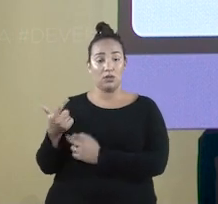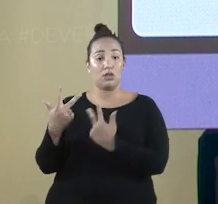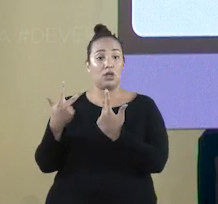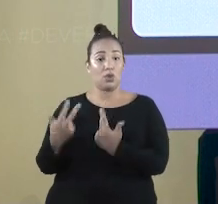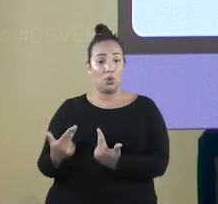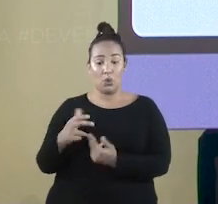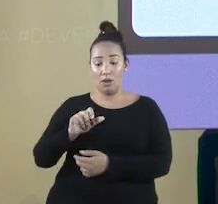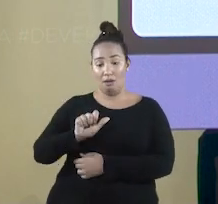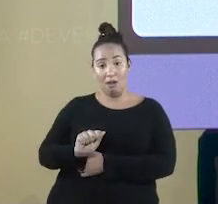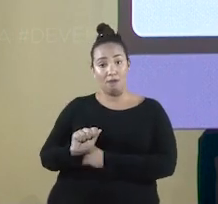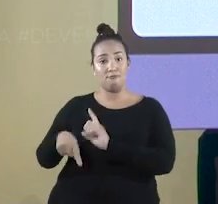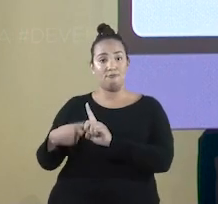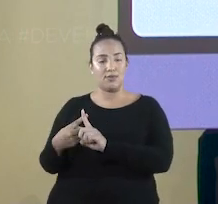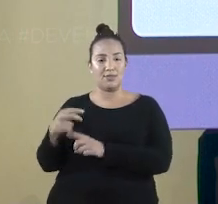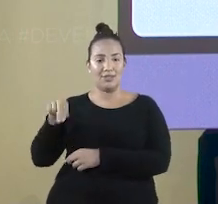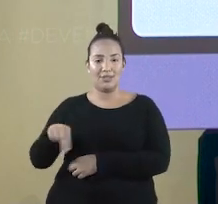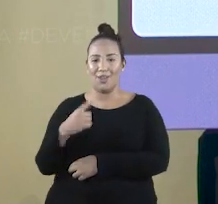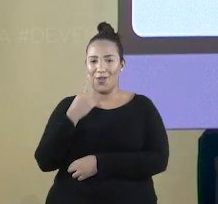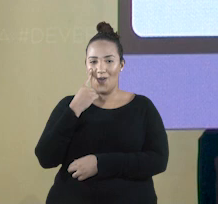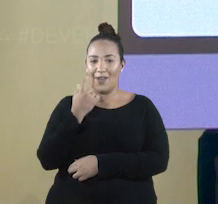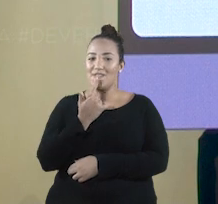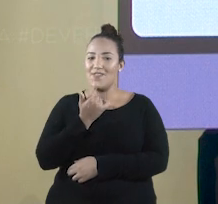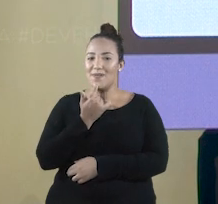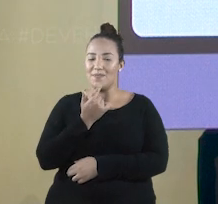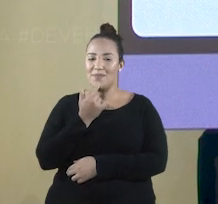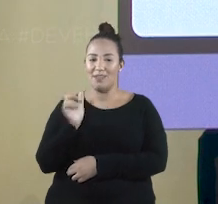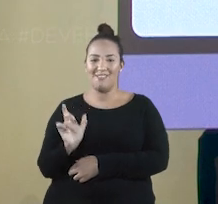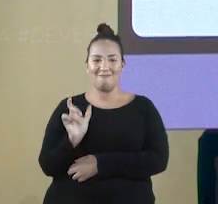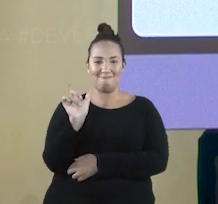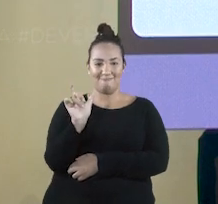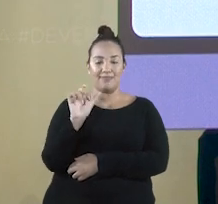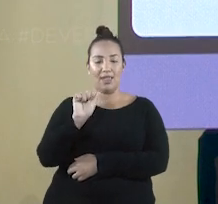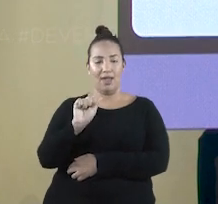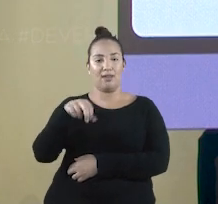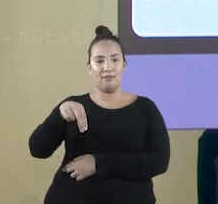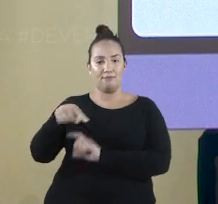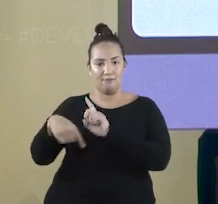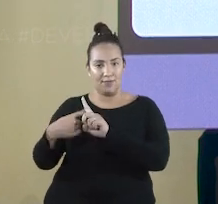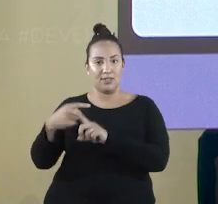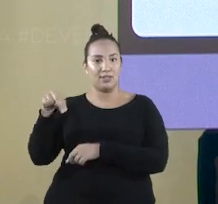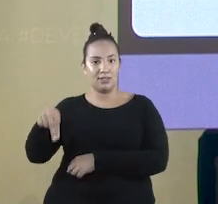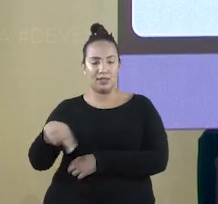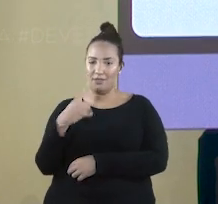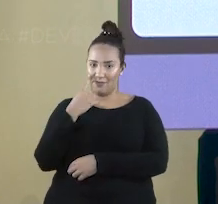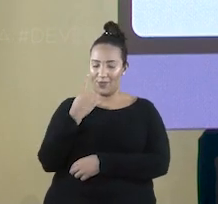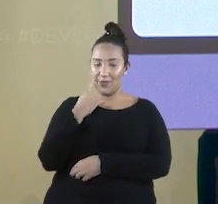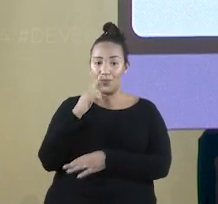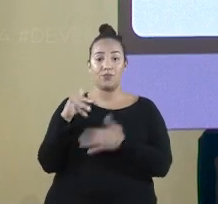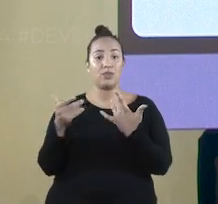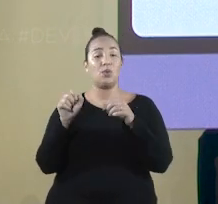a vezes n, veja, c² é igual a vezes